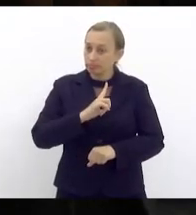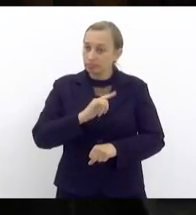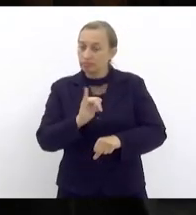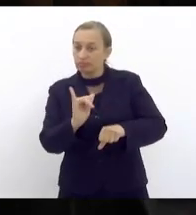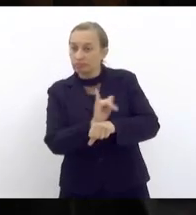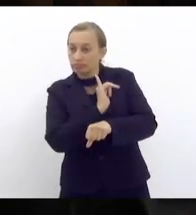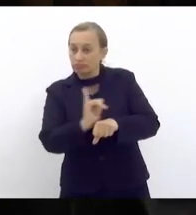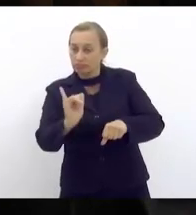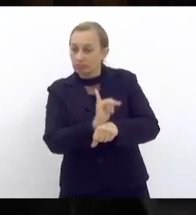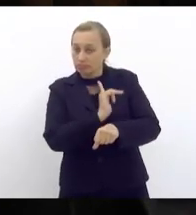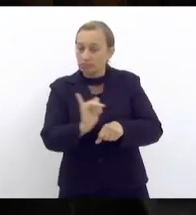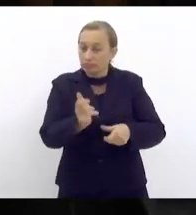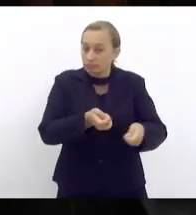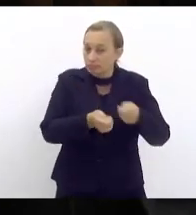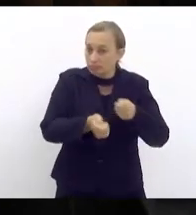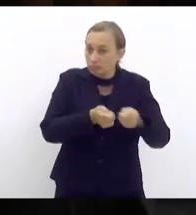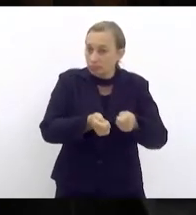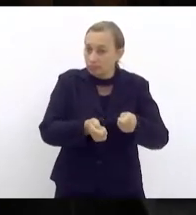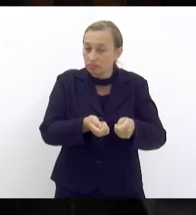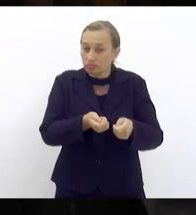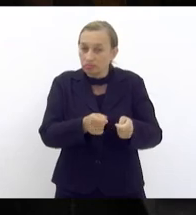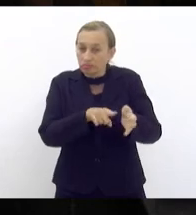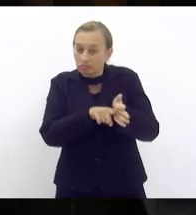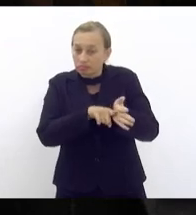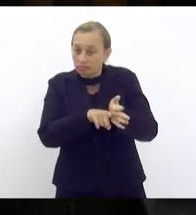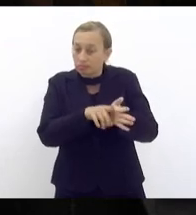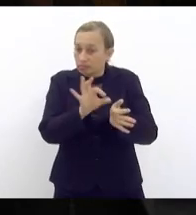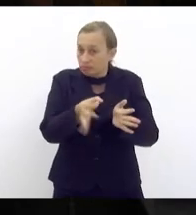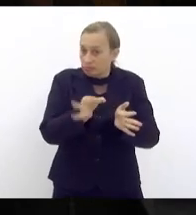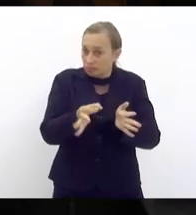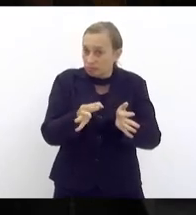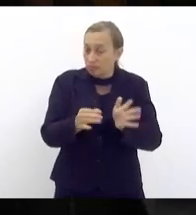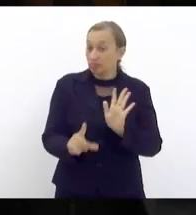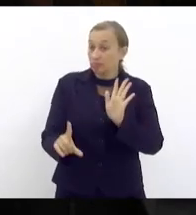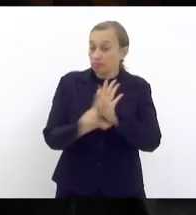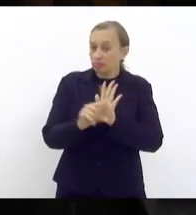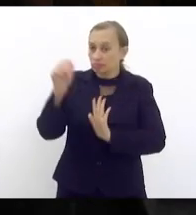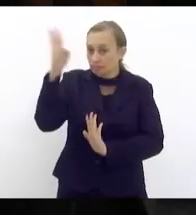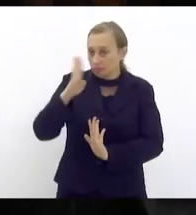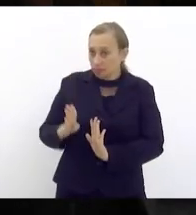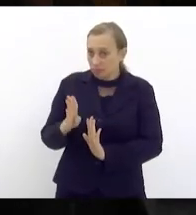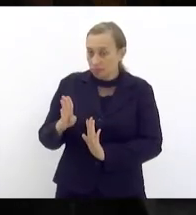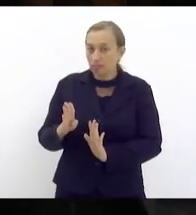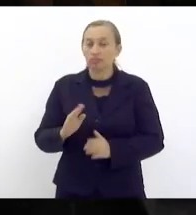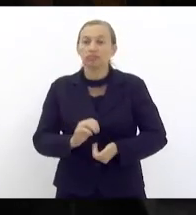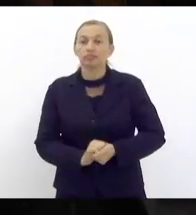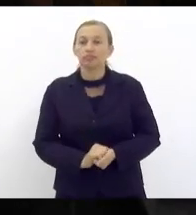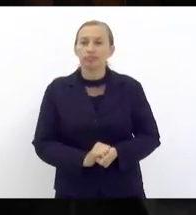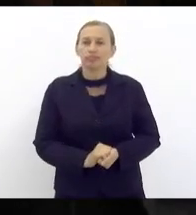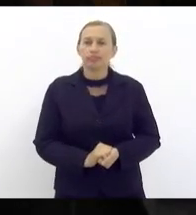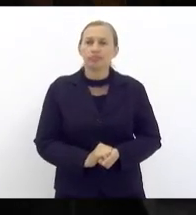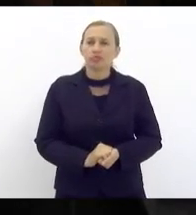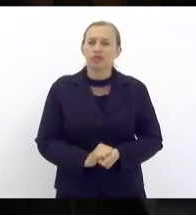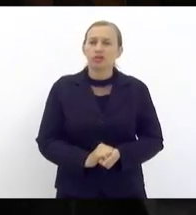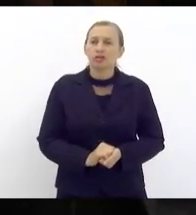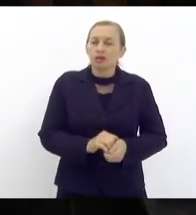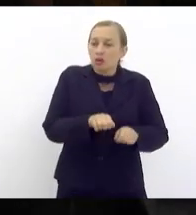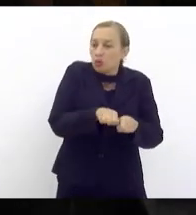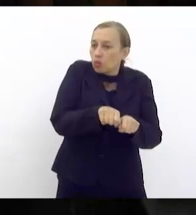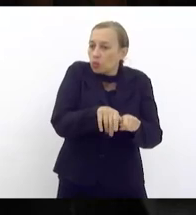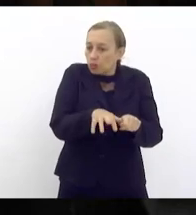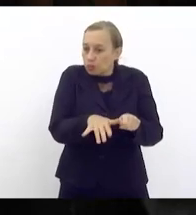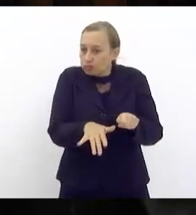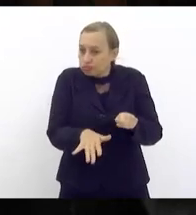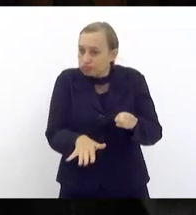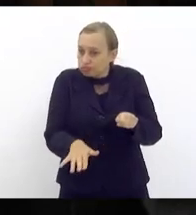e fiscalização extremamente rigorosos no caso da legislação brasileira a previsão de que em caso de vazamento de material